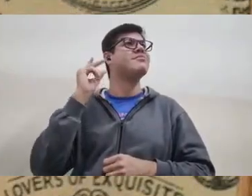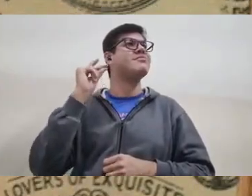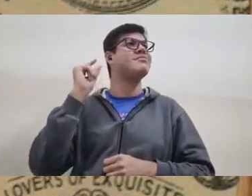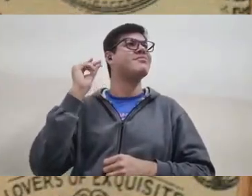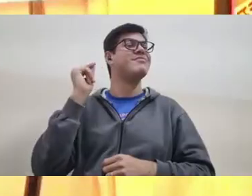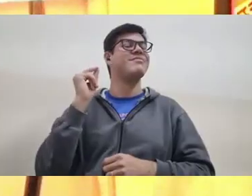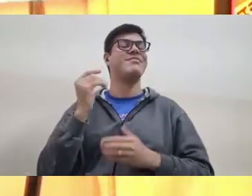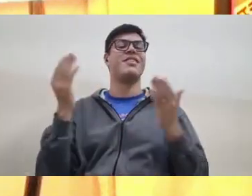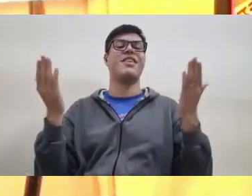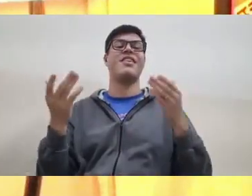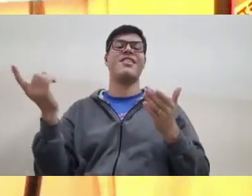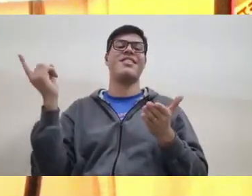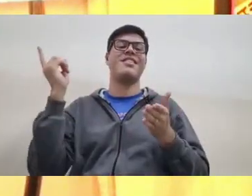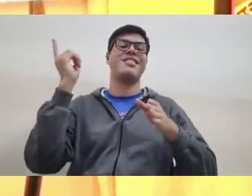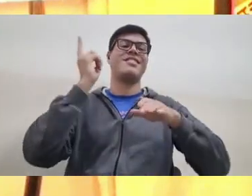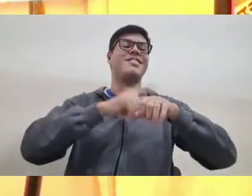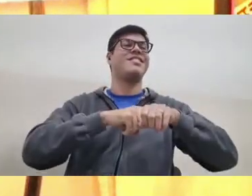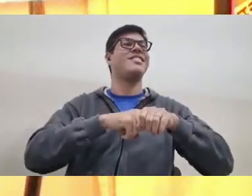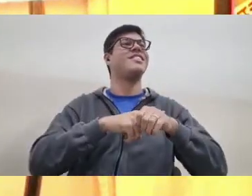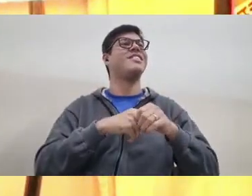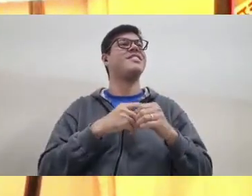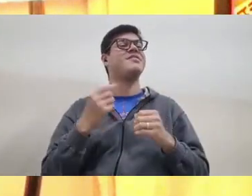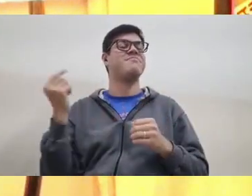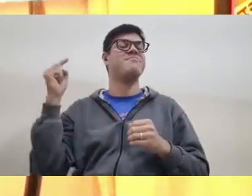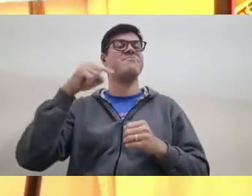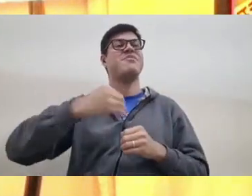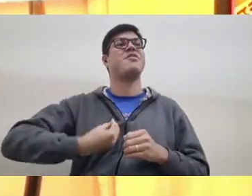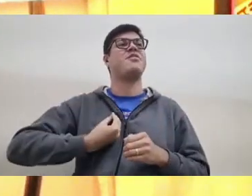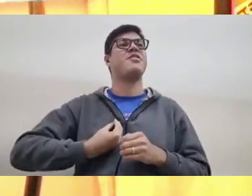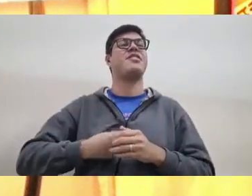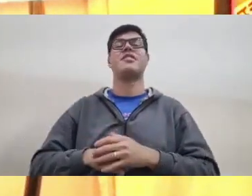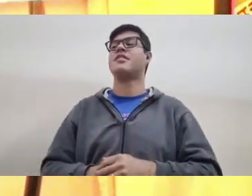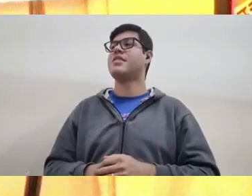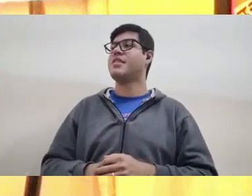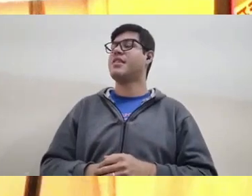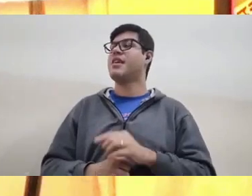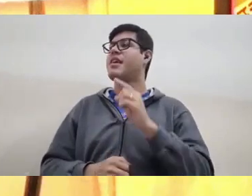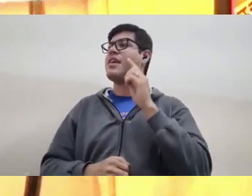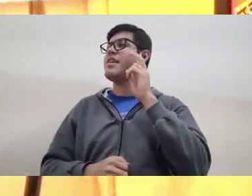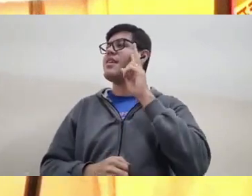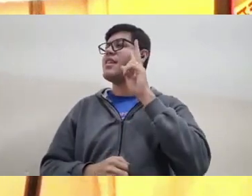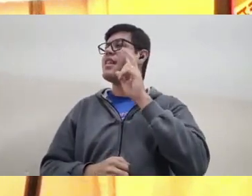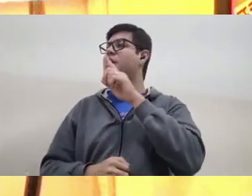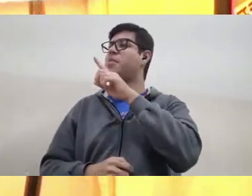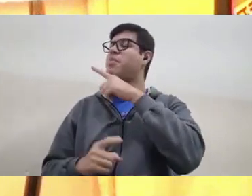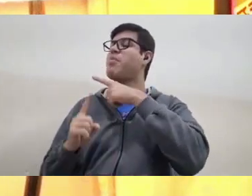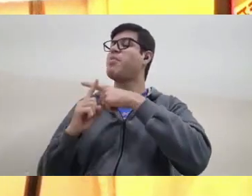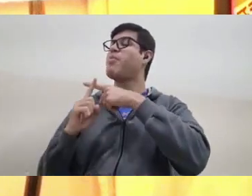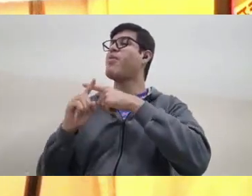Luiz Roberto Biagio Você lembra que se chama Luís Roberto